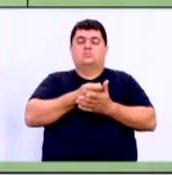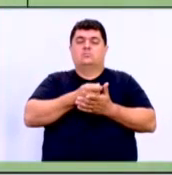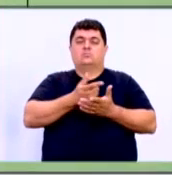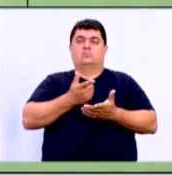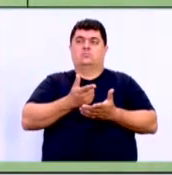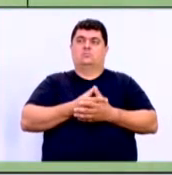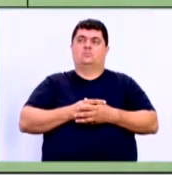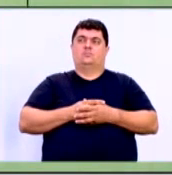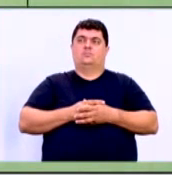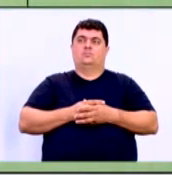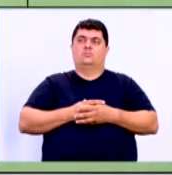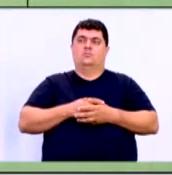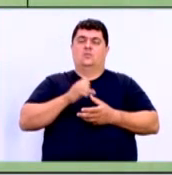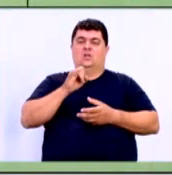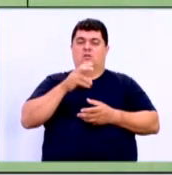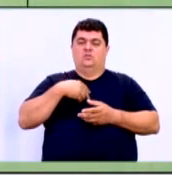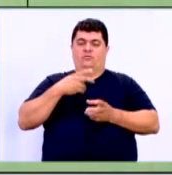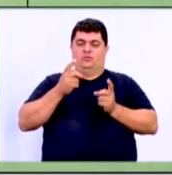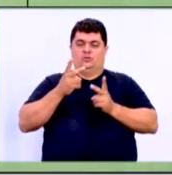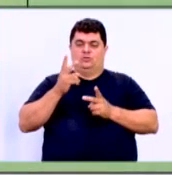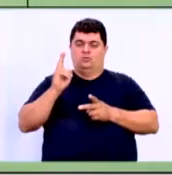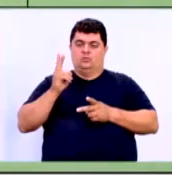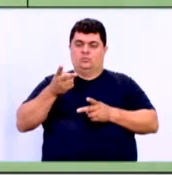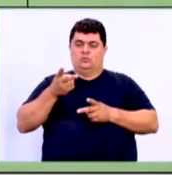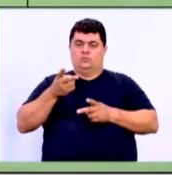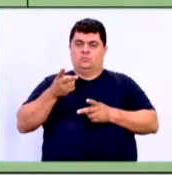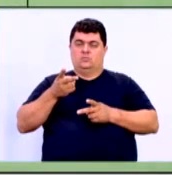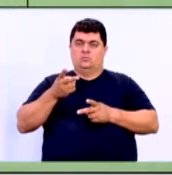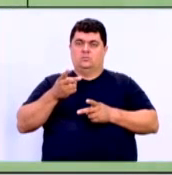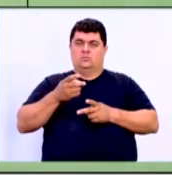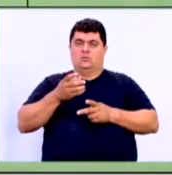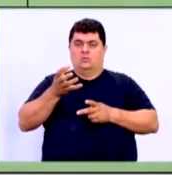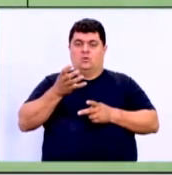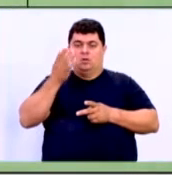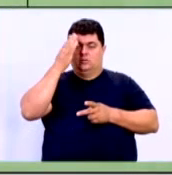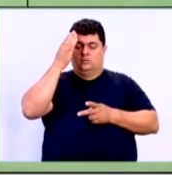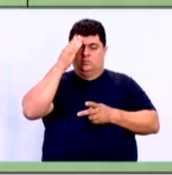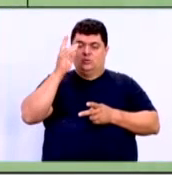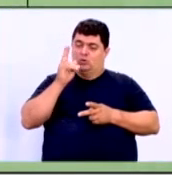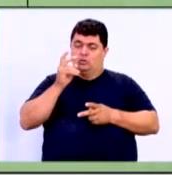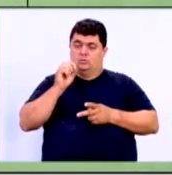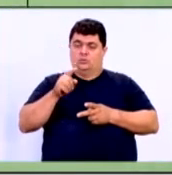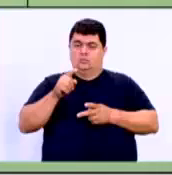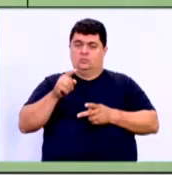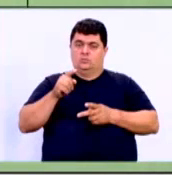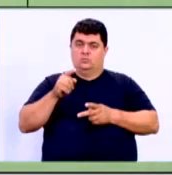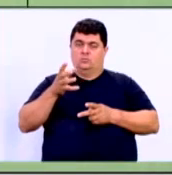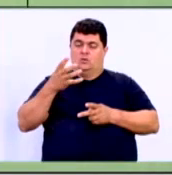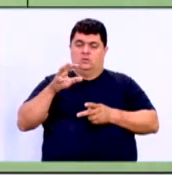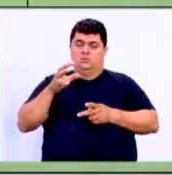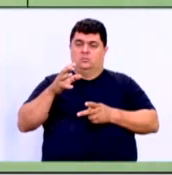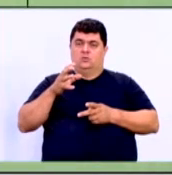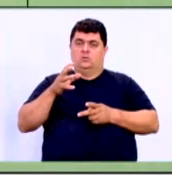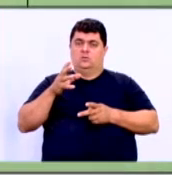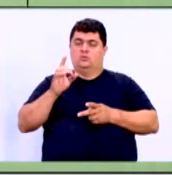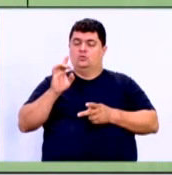vendi. Se eu vendi 2.000, então eu quero saber o custo de 2.000. Eu não quero saber o custo de quanto eu produzi. Eu quero saber o custo de